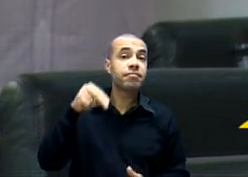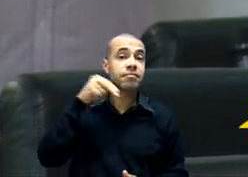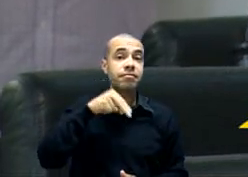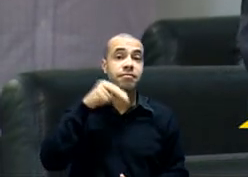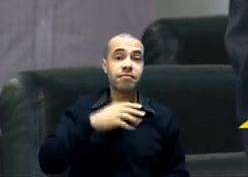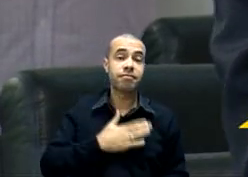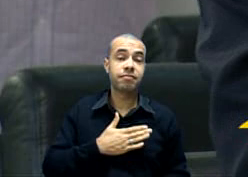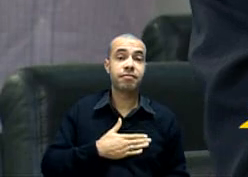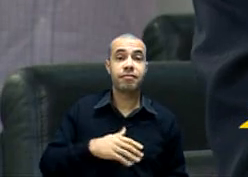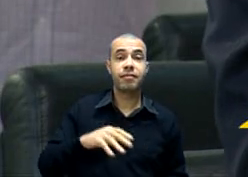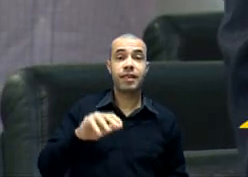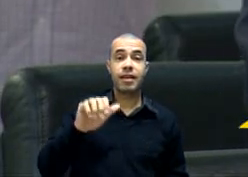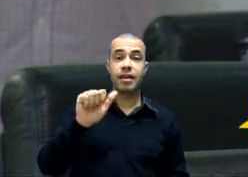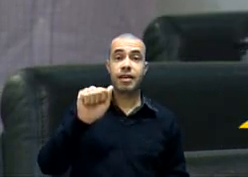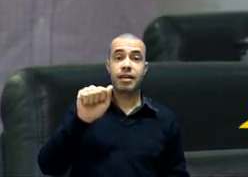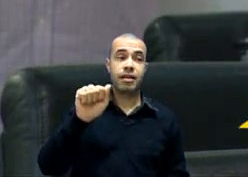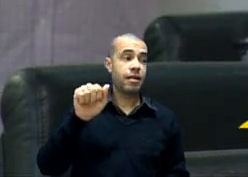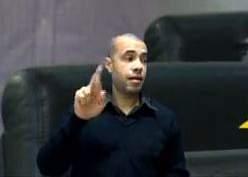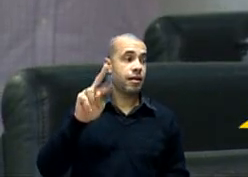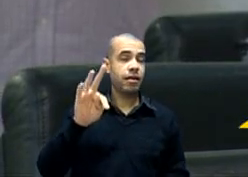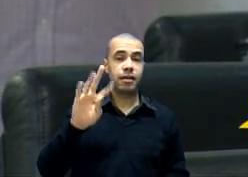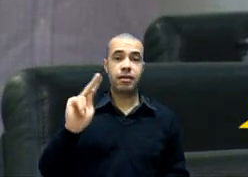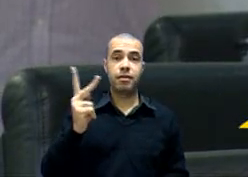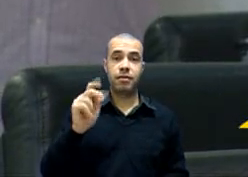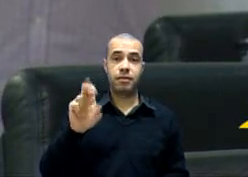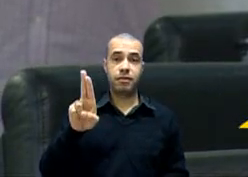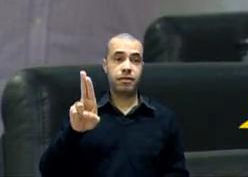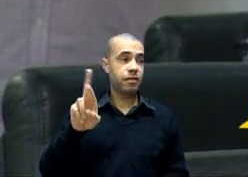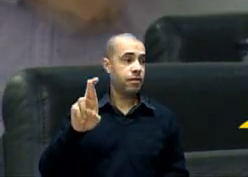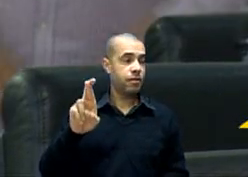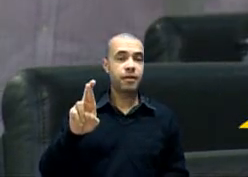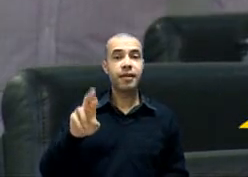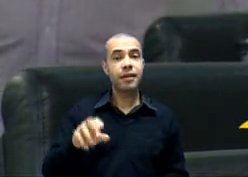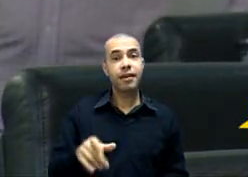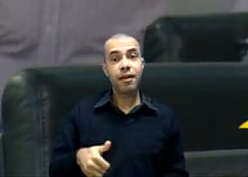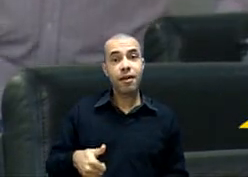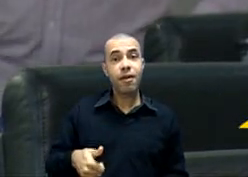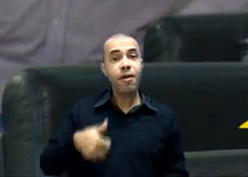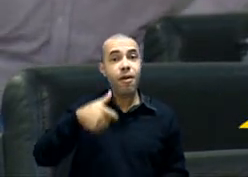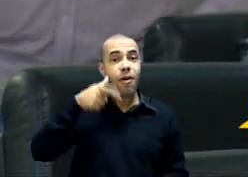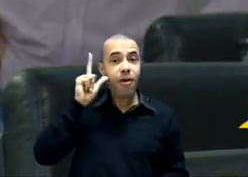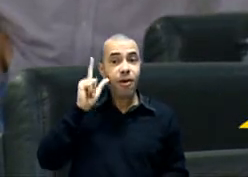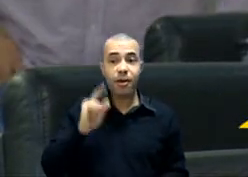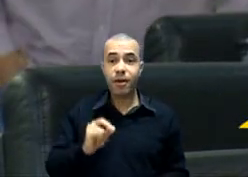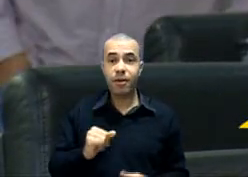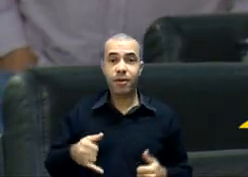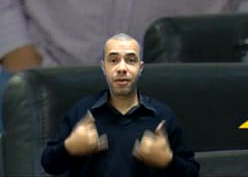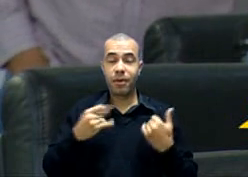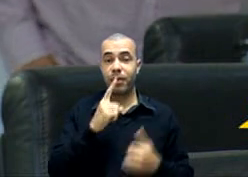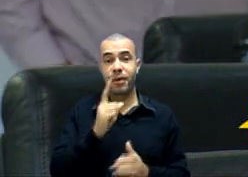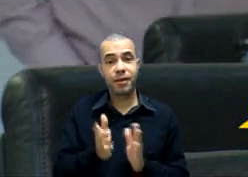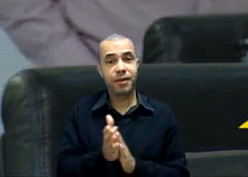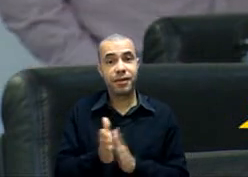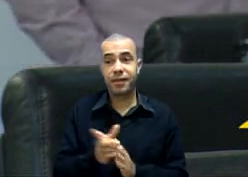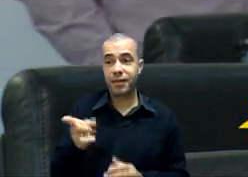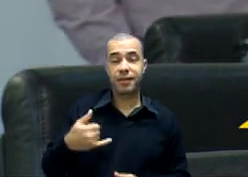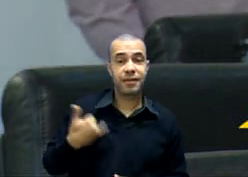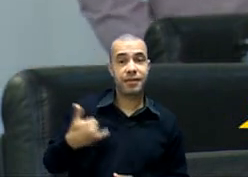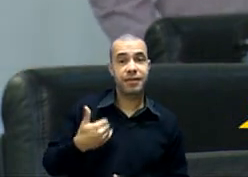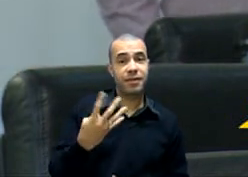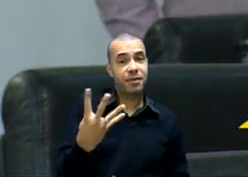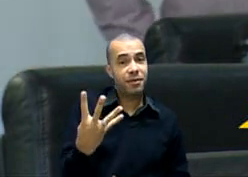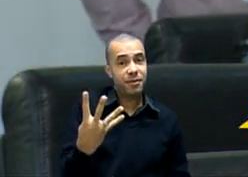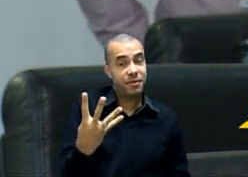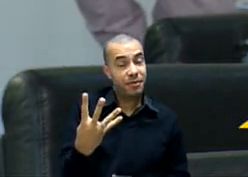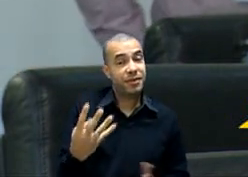Jacques Castelucci, pela passagem de sua data natalícia, comemorada ontem, dia 19 de agosto. Meu neto Arthur completou 4 anos, qual